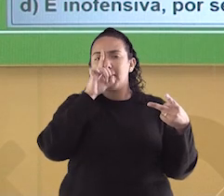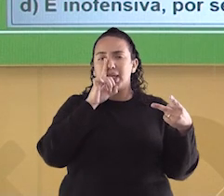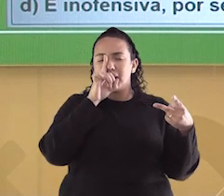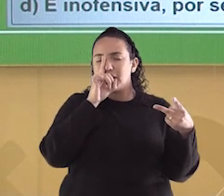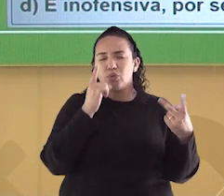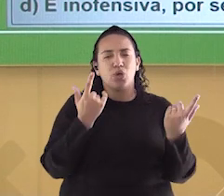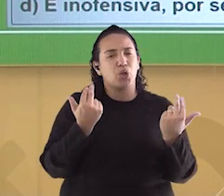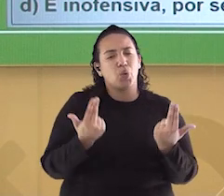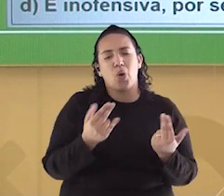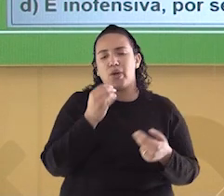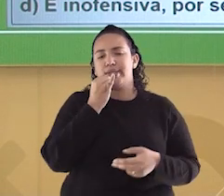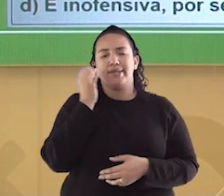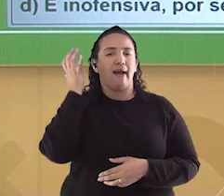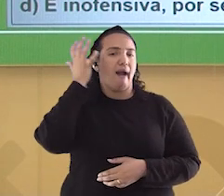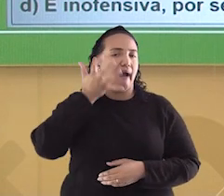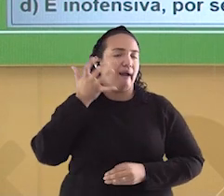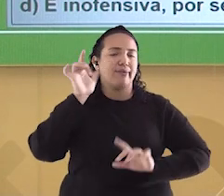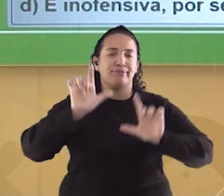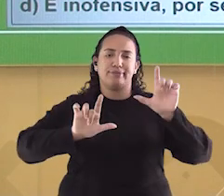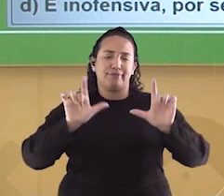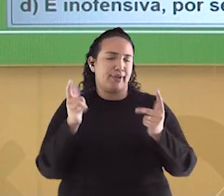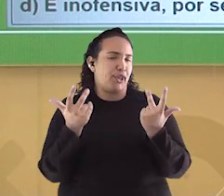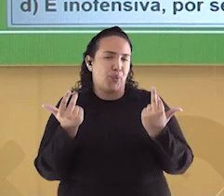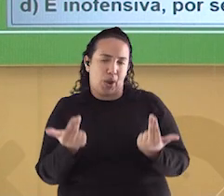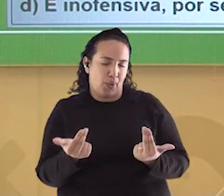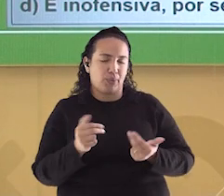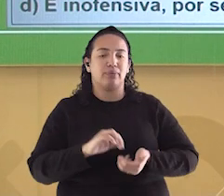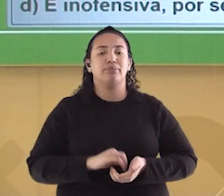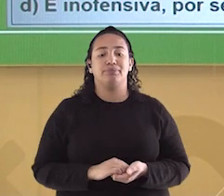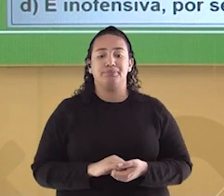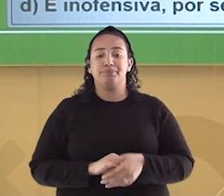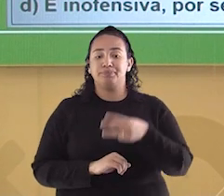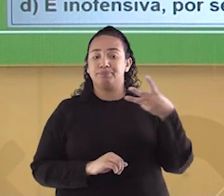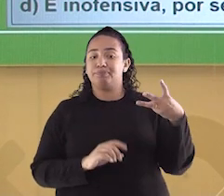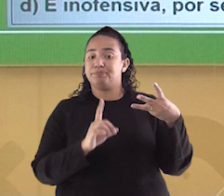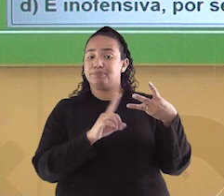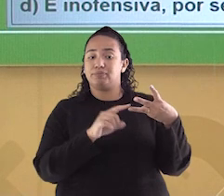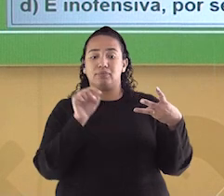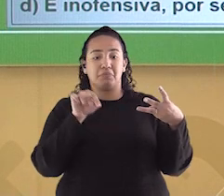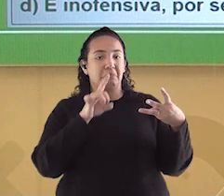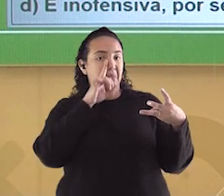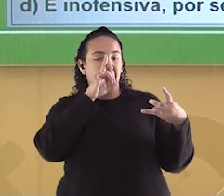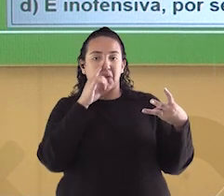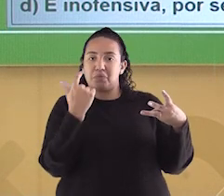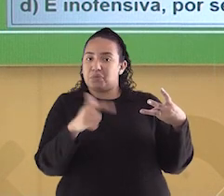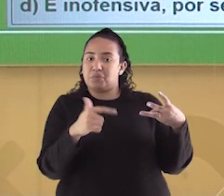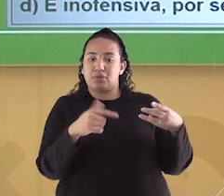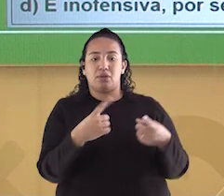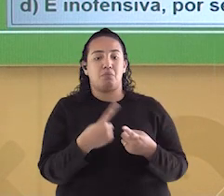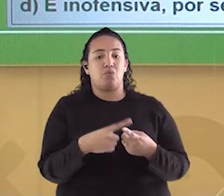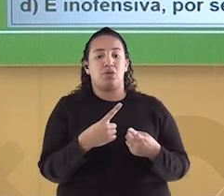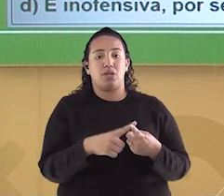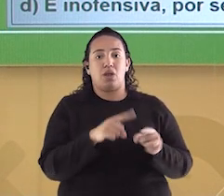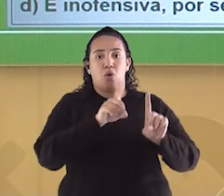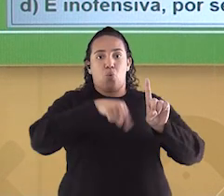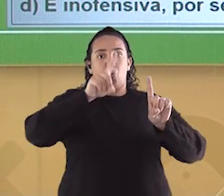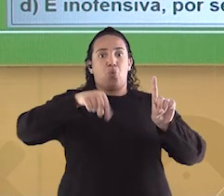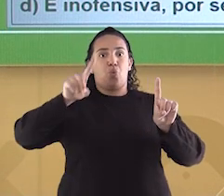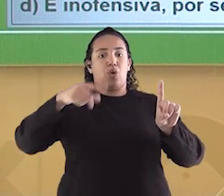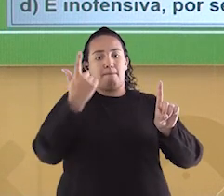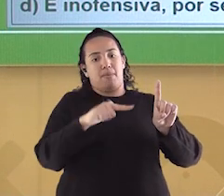as de Wi-Fi, rádio e TV? Letra C, é inofensiva por ser de alta